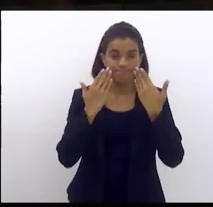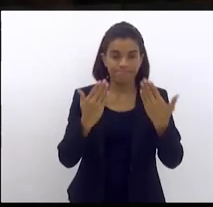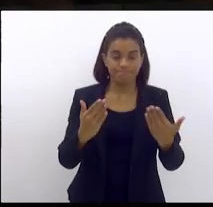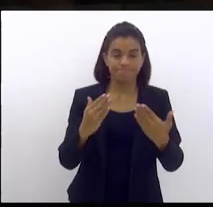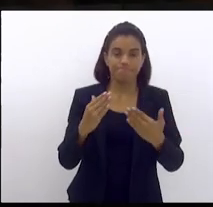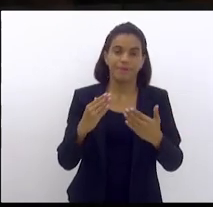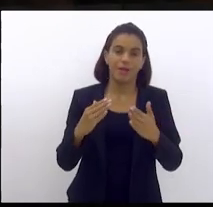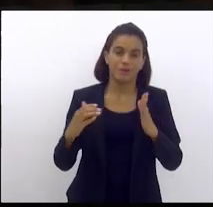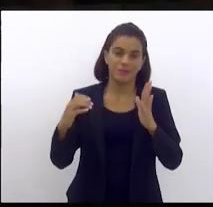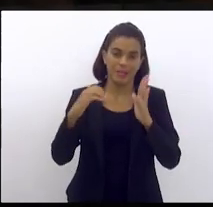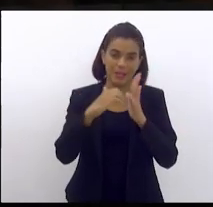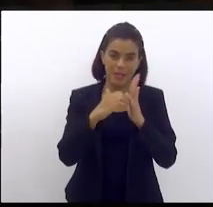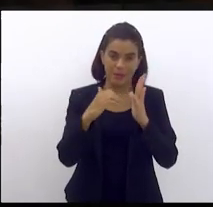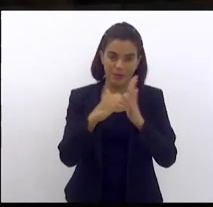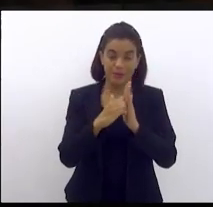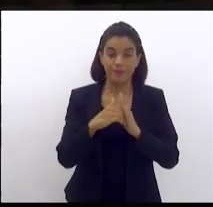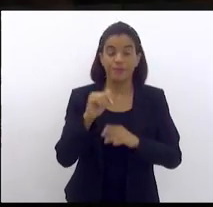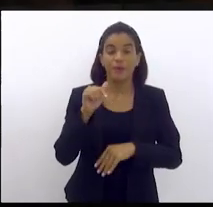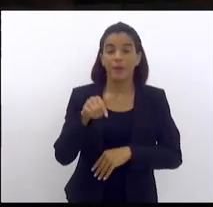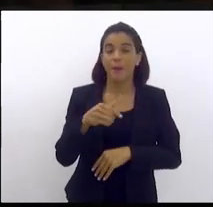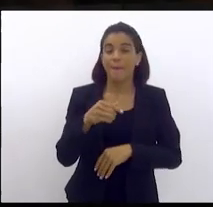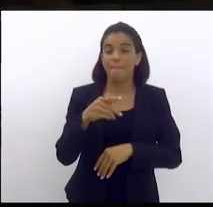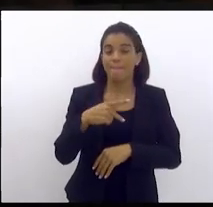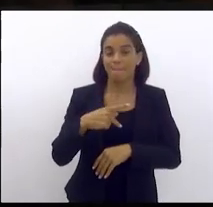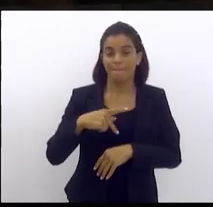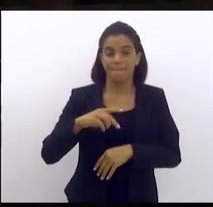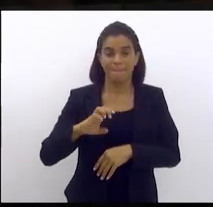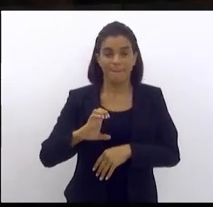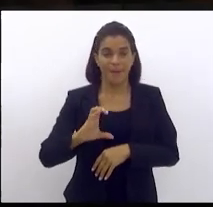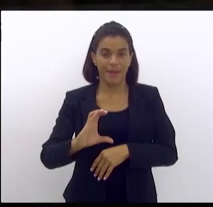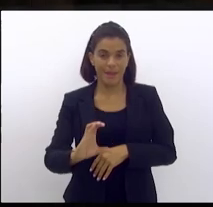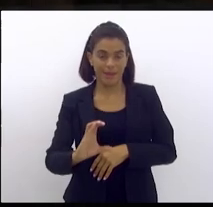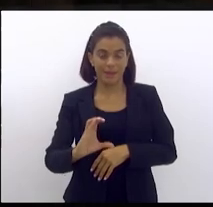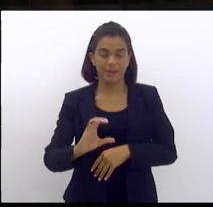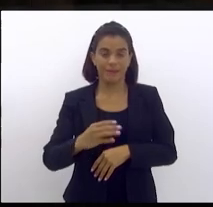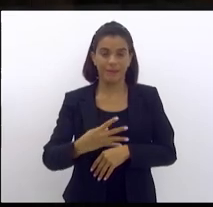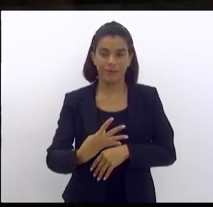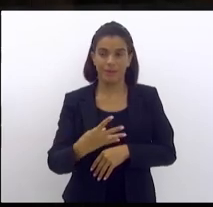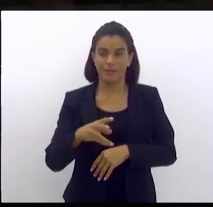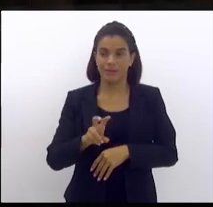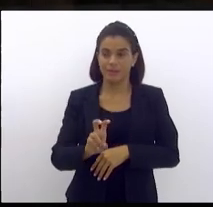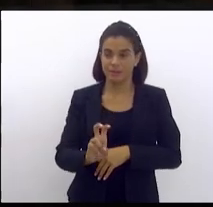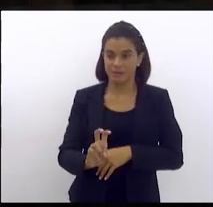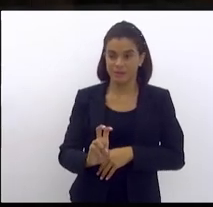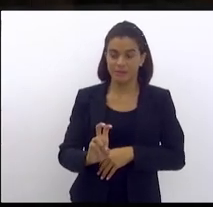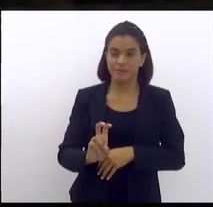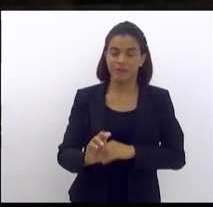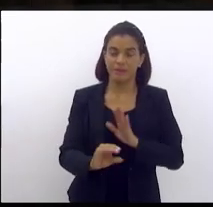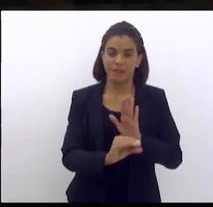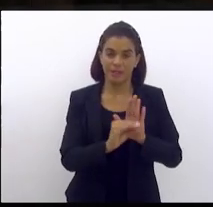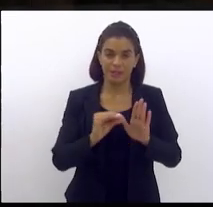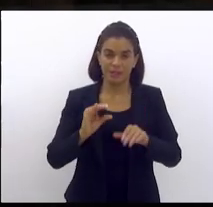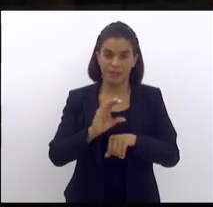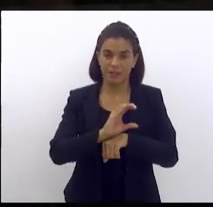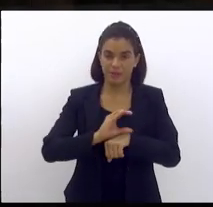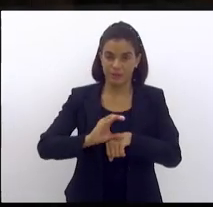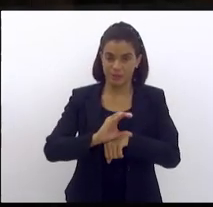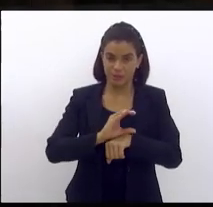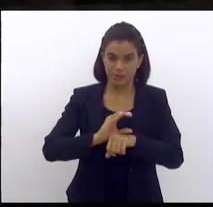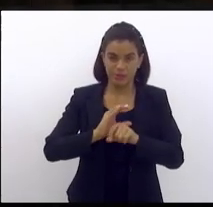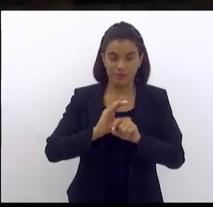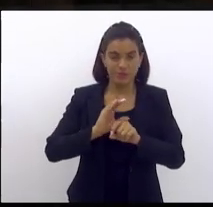a PEC 45 que é a emenda constitucional